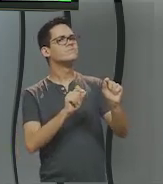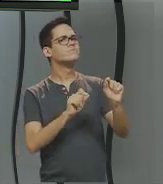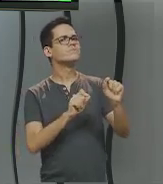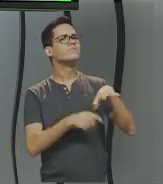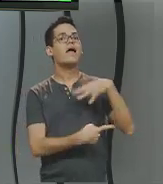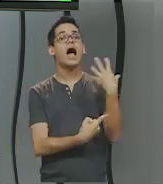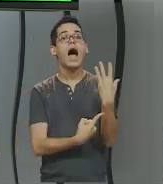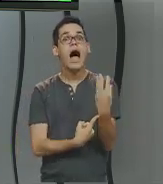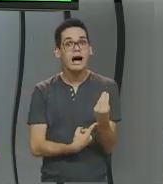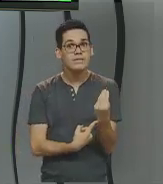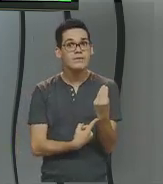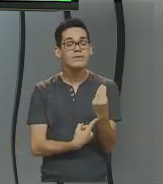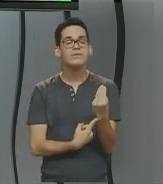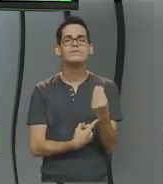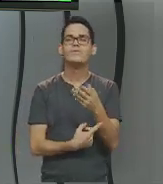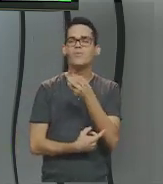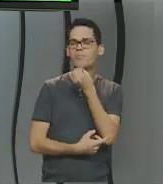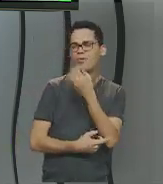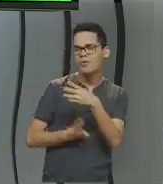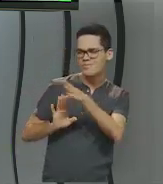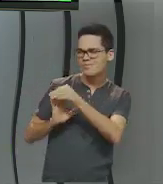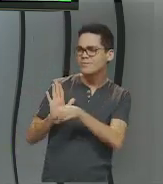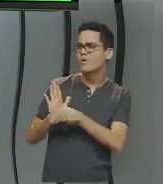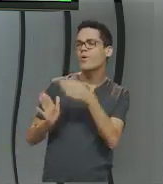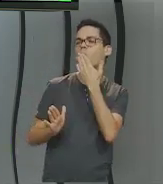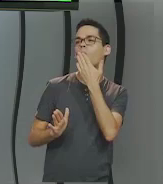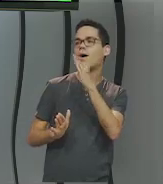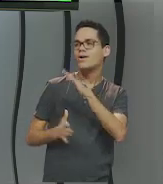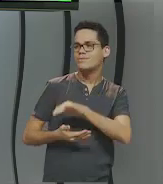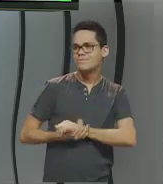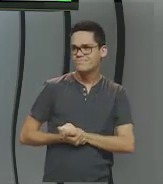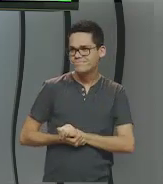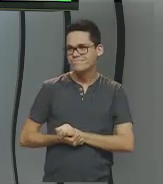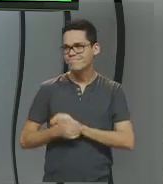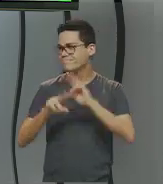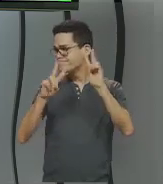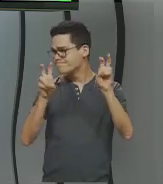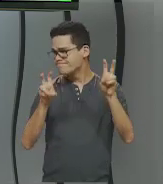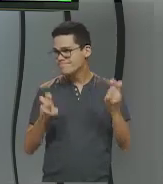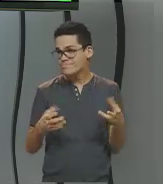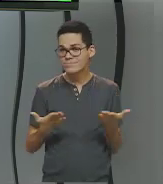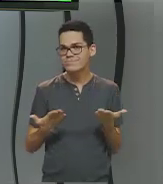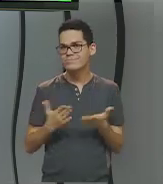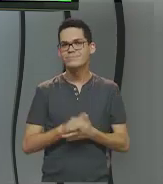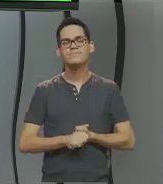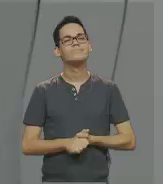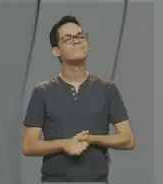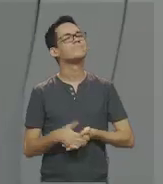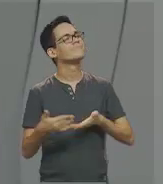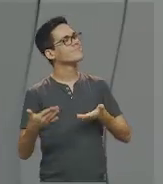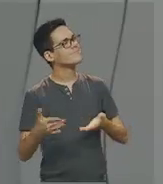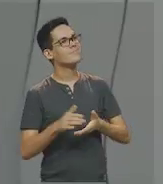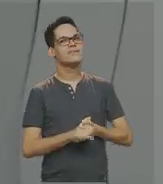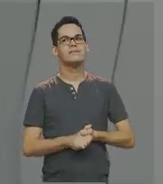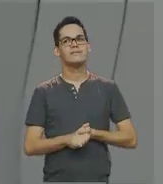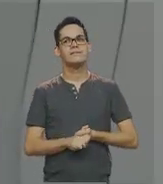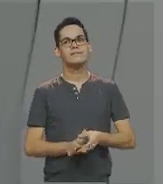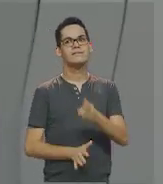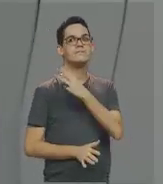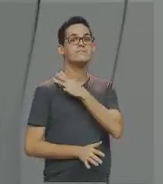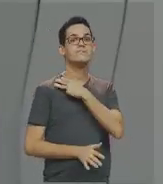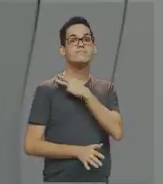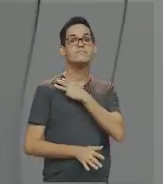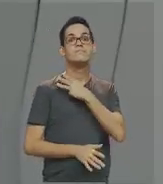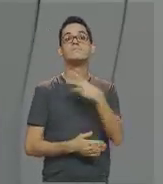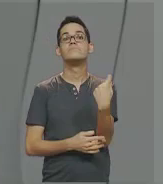hoje. Professor André, tudo bem? Tudo ótimo. Conta pra gente aí quais foram os temas das suas aulas de hoje. Sim. No terceiro ano a gente